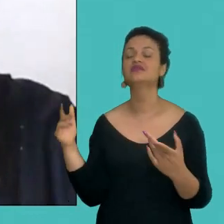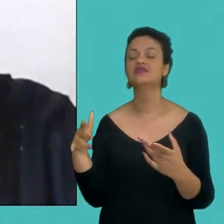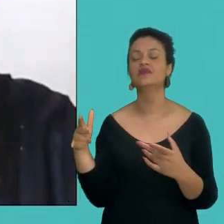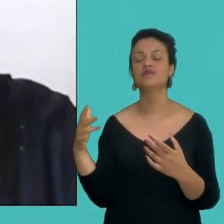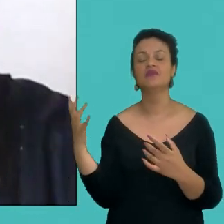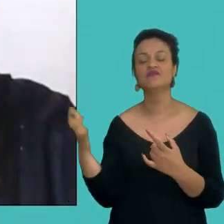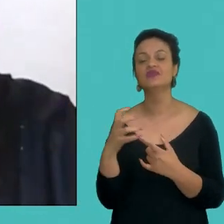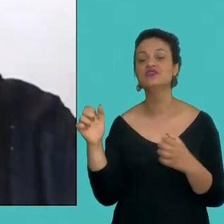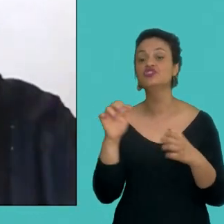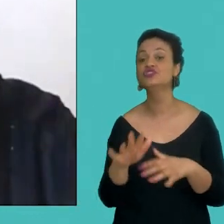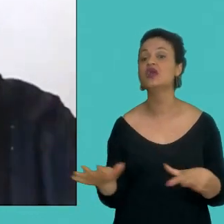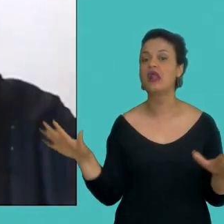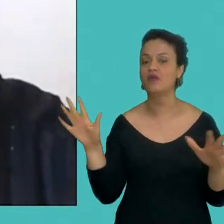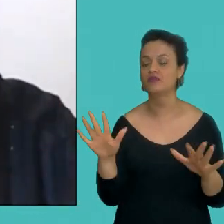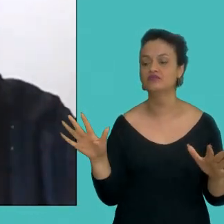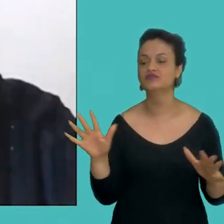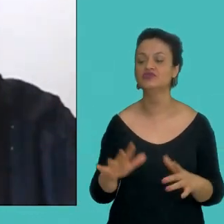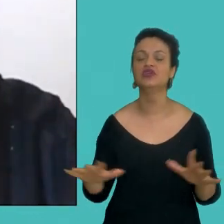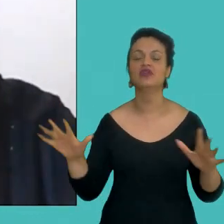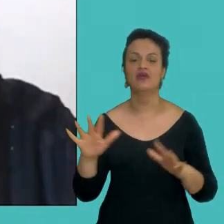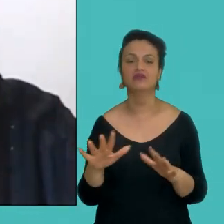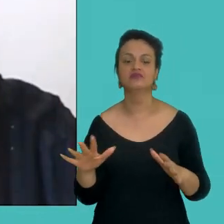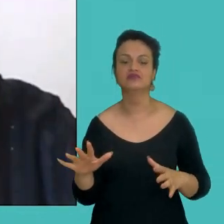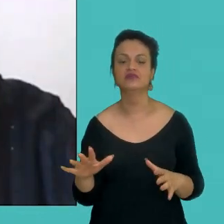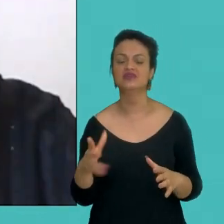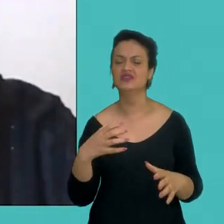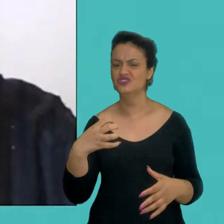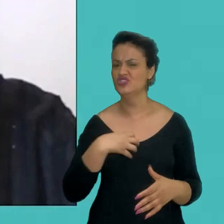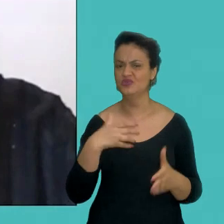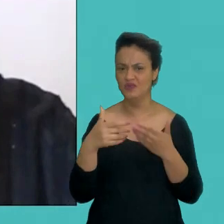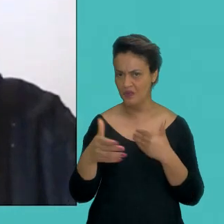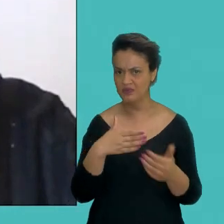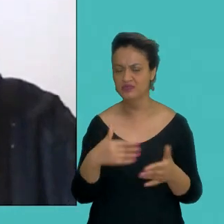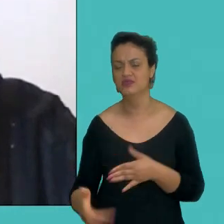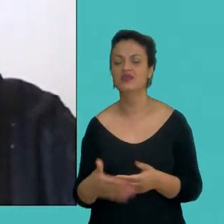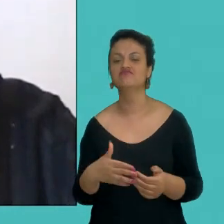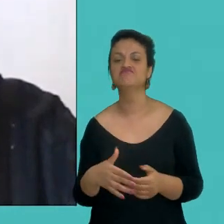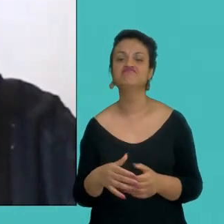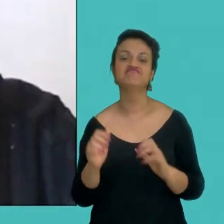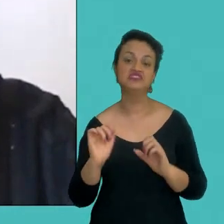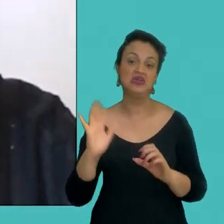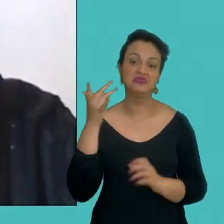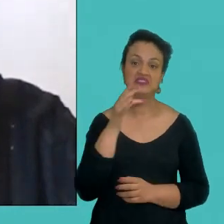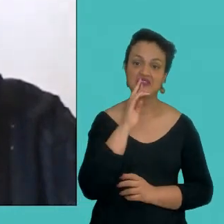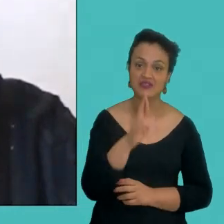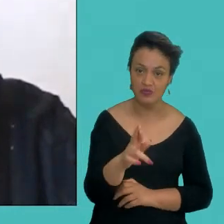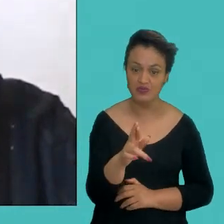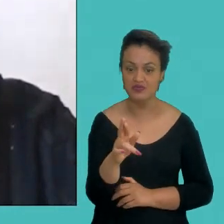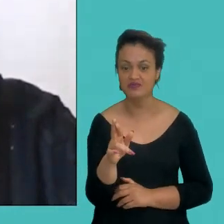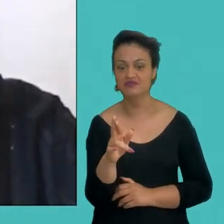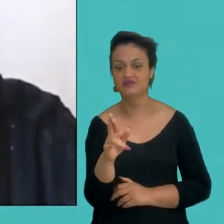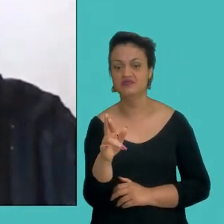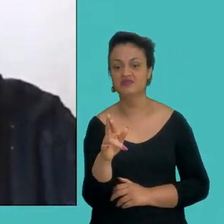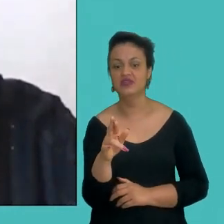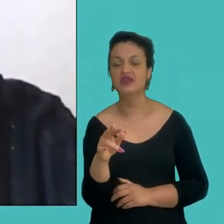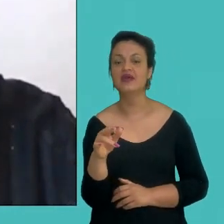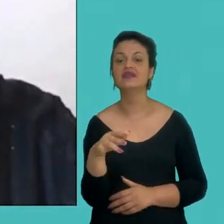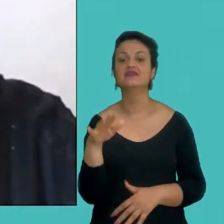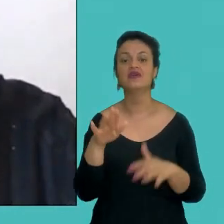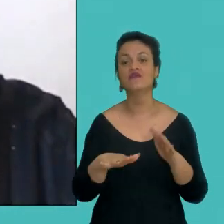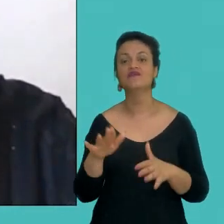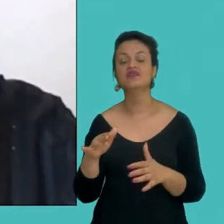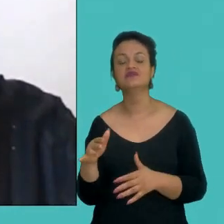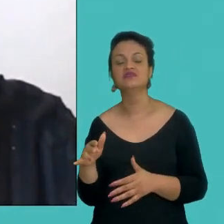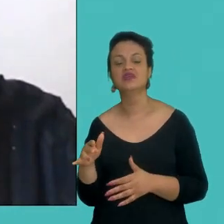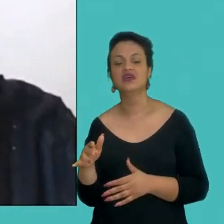afetada por um clima geral muito mais abrangente que teria, de qualquer forma, chegado a esse resultado, mesmo